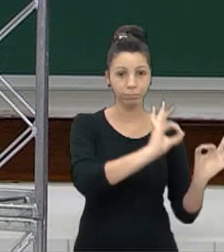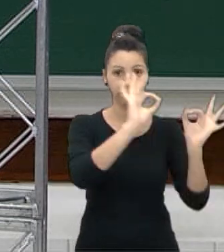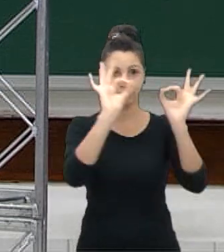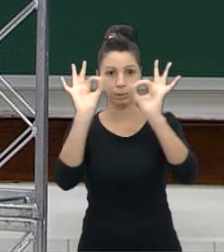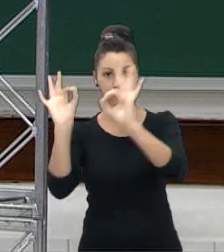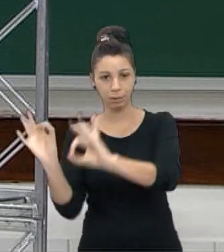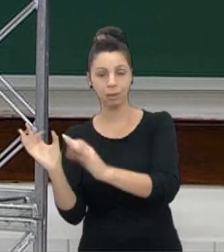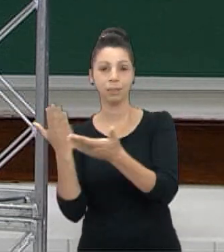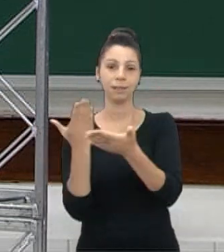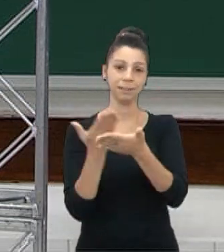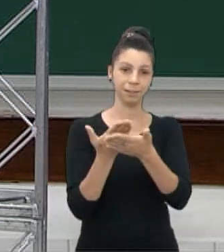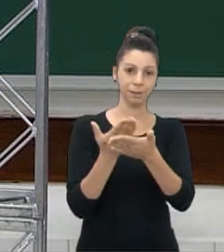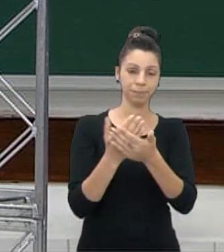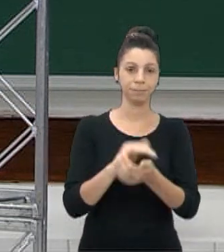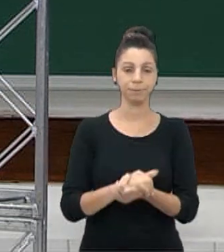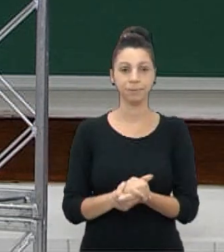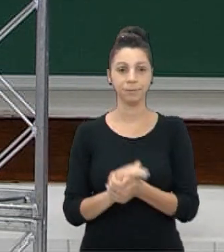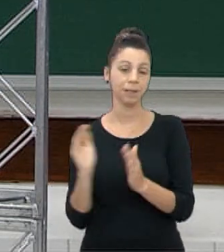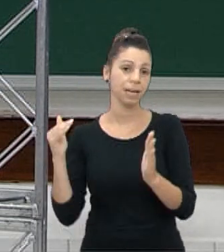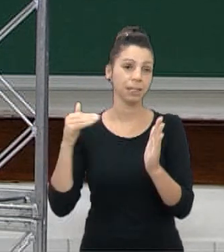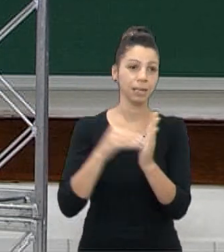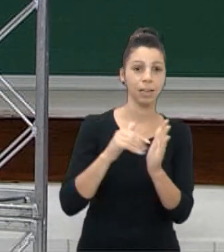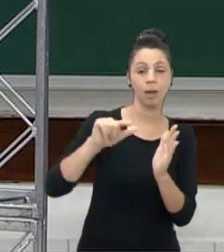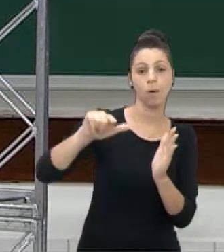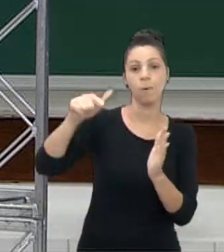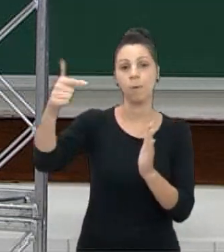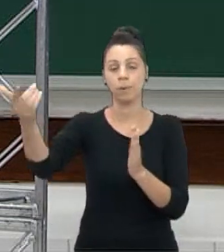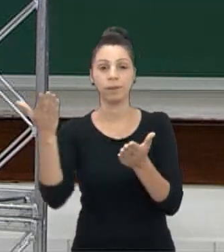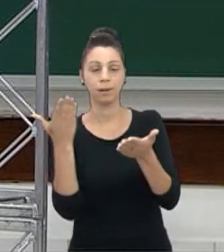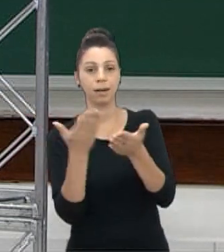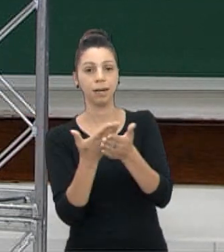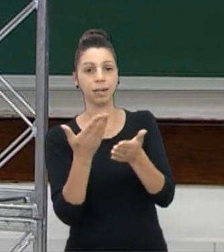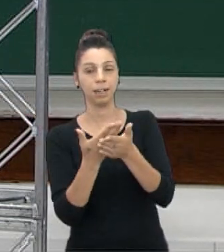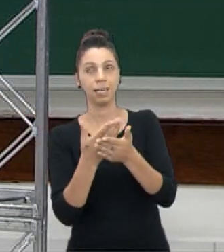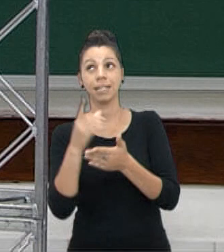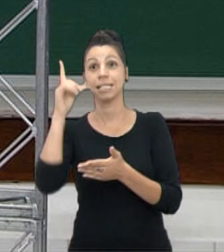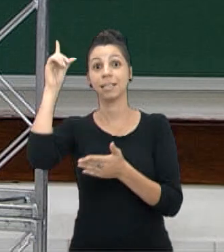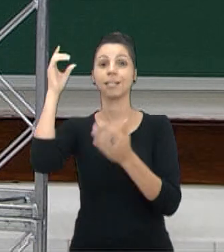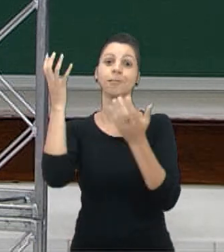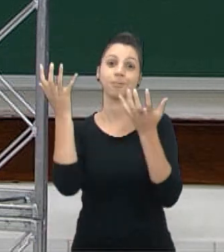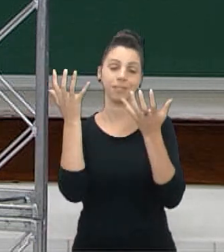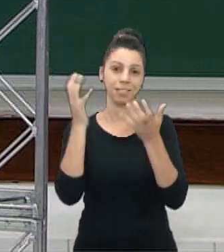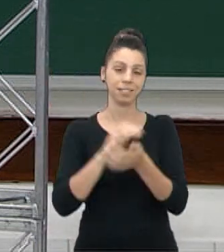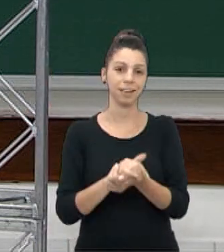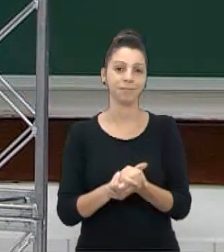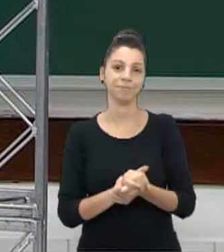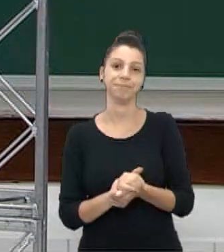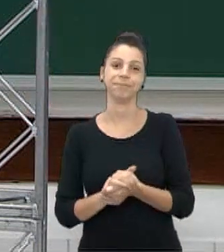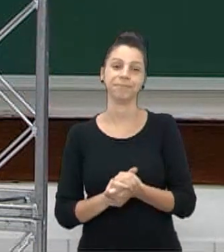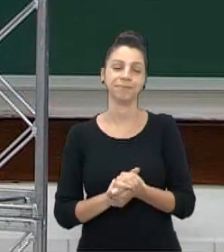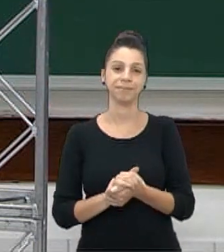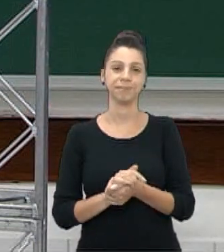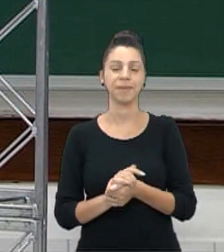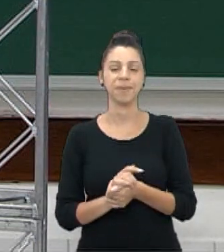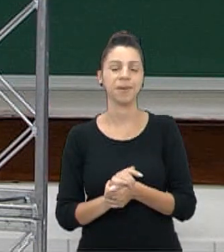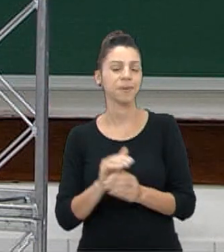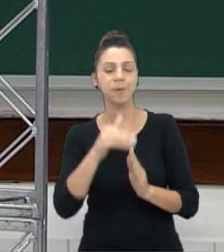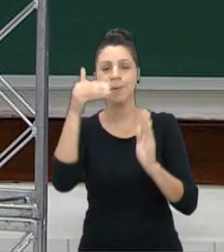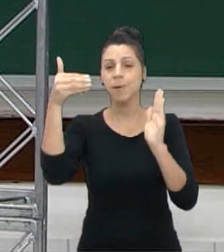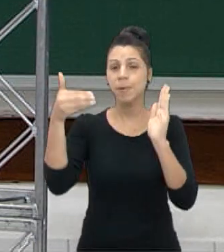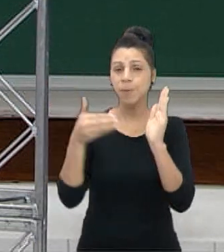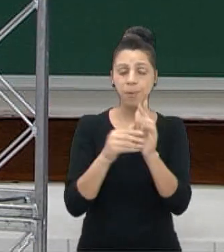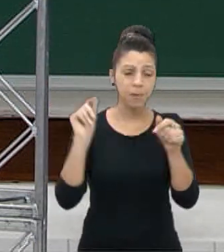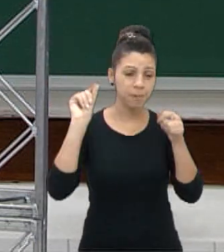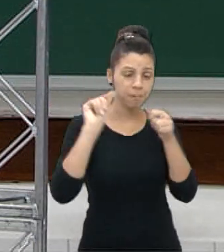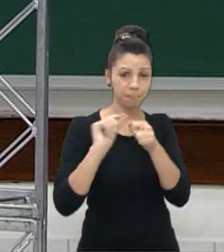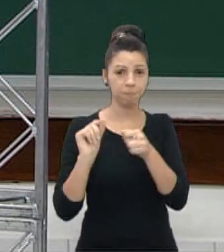aula, tá certo? E até a próxima aula, se Deus quiser. Faça tudo o que for possível para cumprir